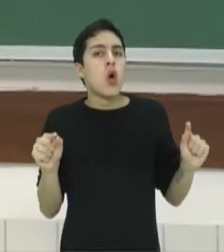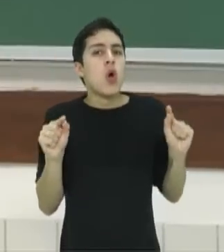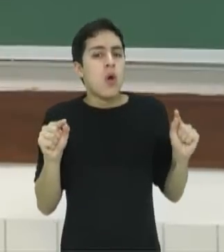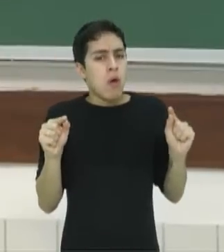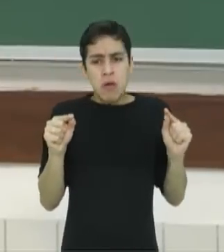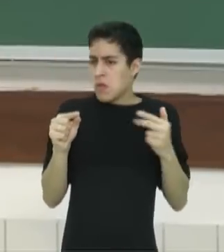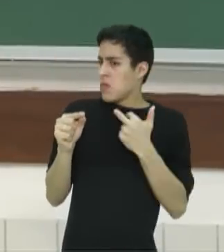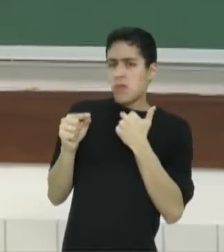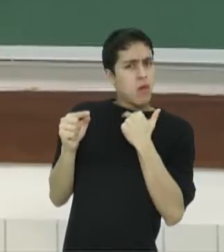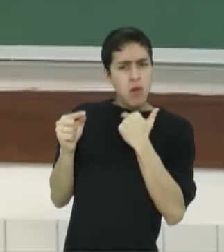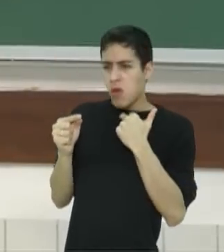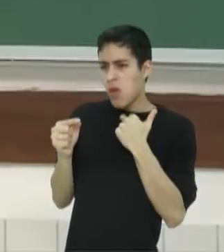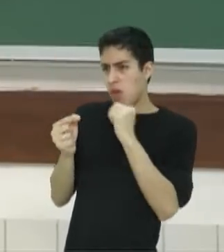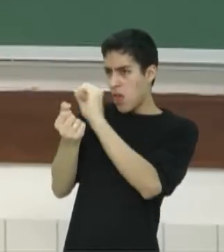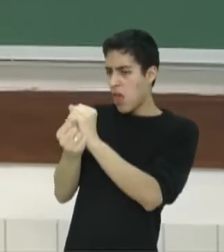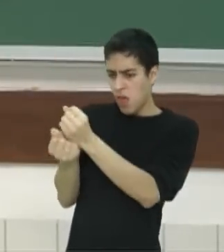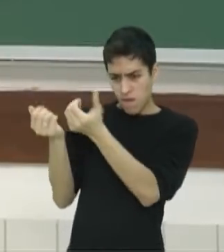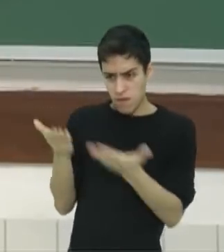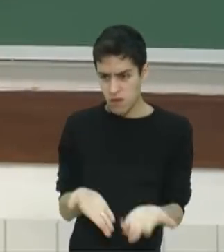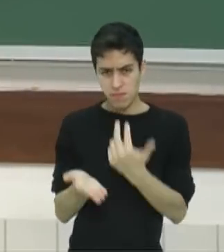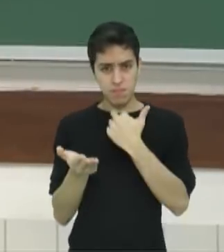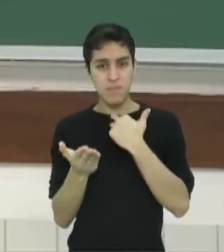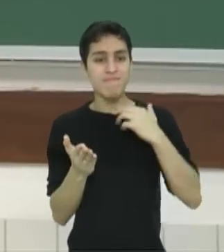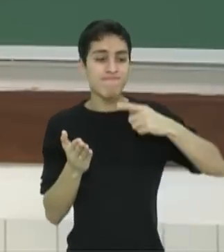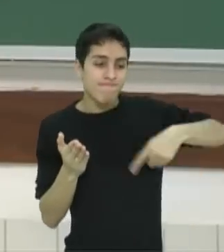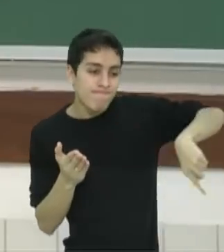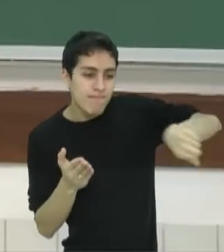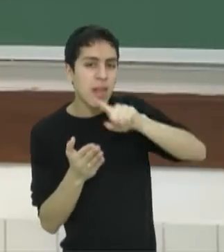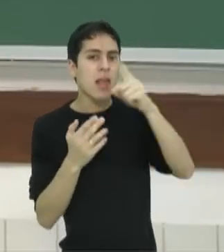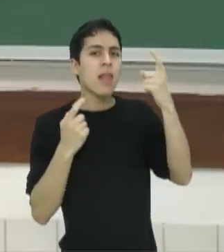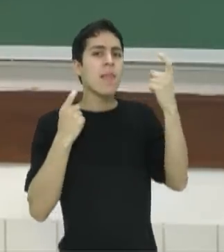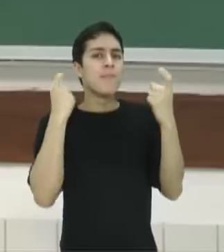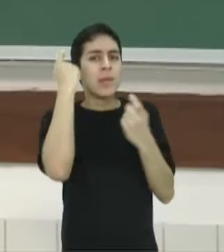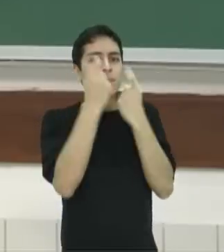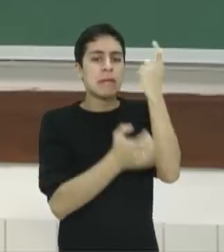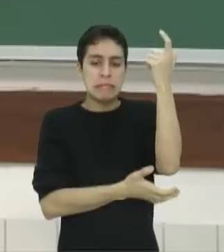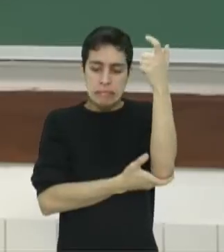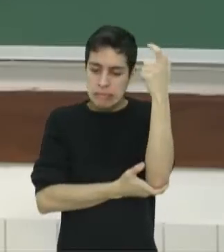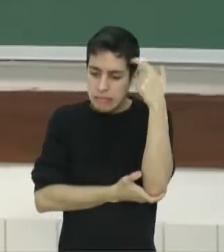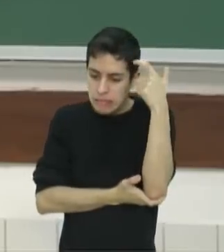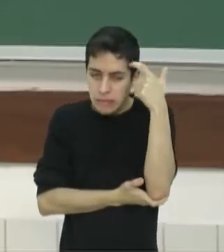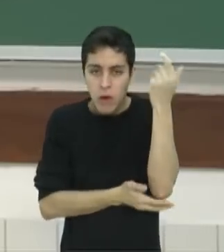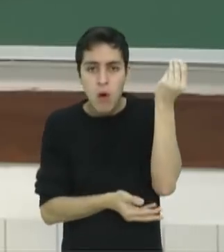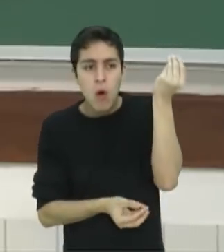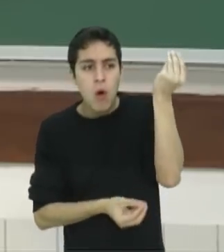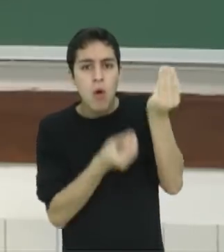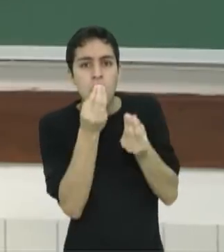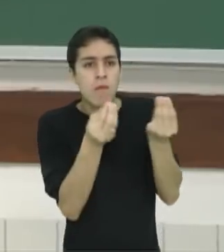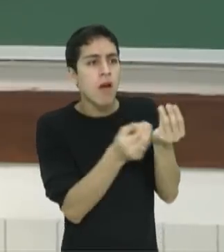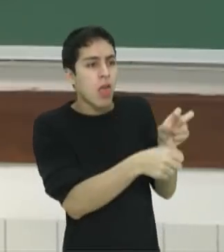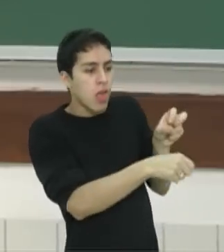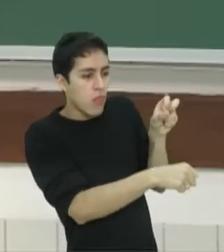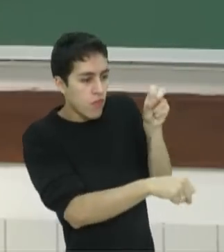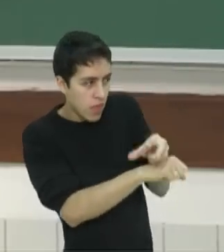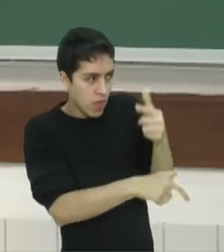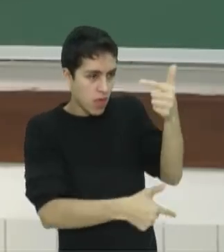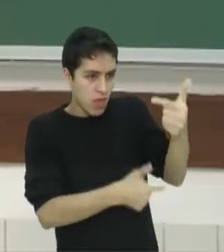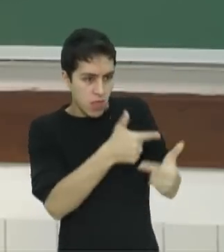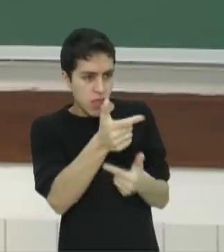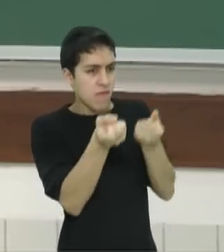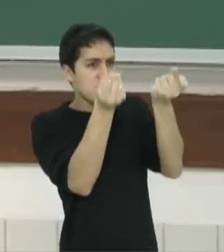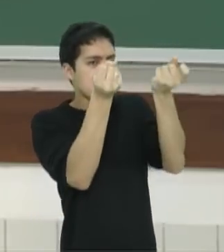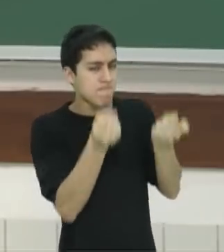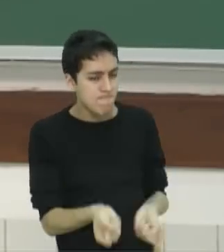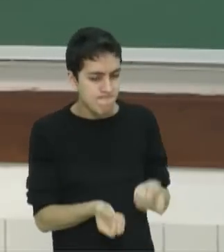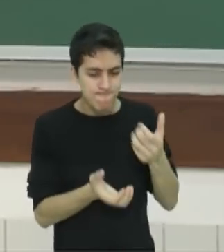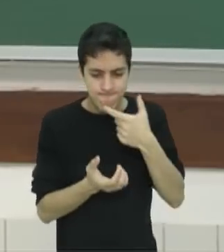preocupação, tá, em relação à força de trabalho. Então, o que que vai acontecer? Essa preocupação